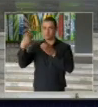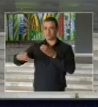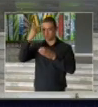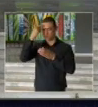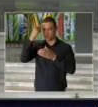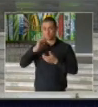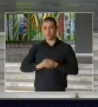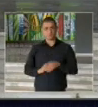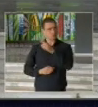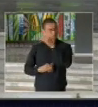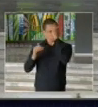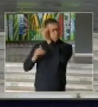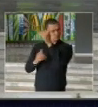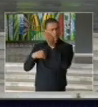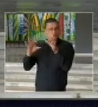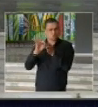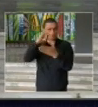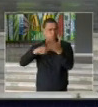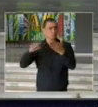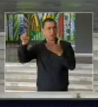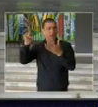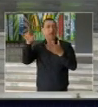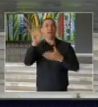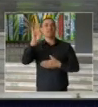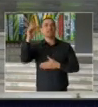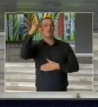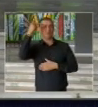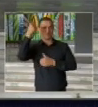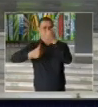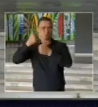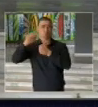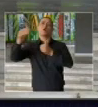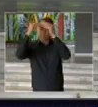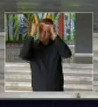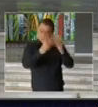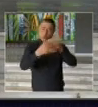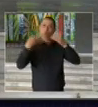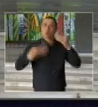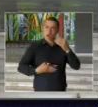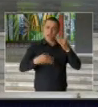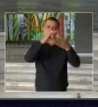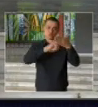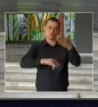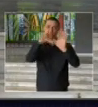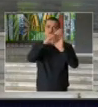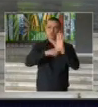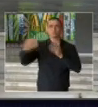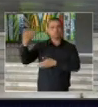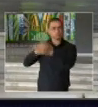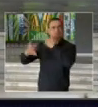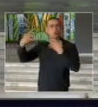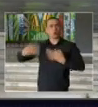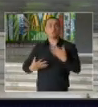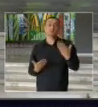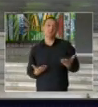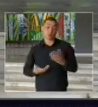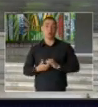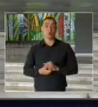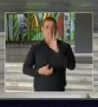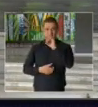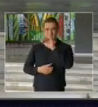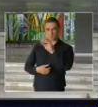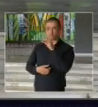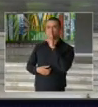1 milhão. Obrigado, Rosinha. Um beijo no seu coração. Quem é que não conhece o Rosinha? Trabalha na clube, é cinegrafista, é editor. É